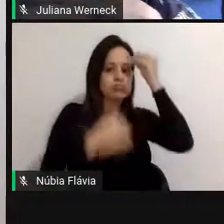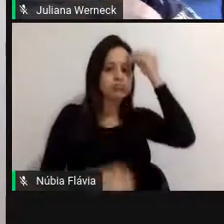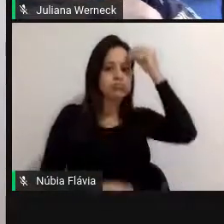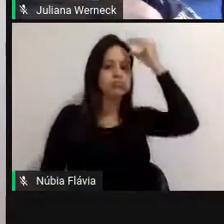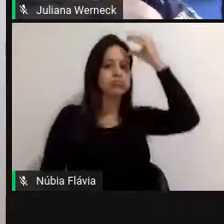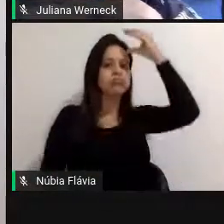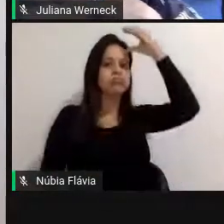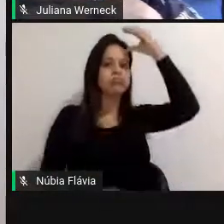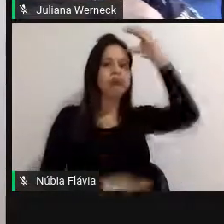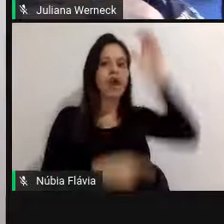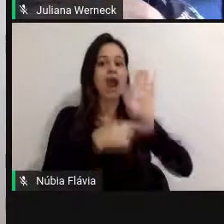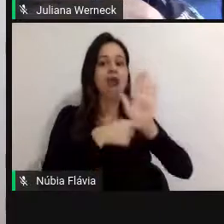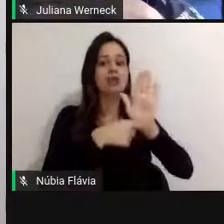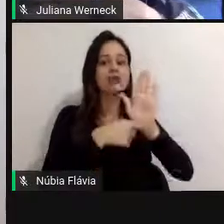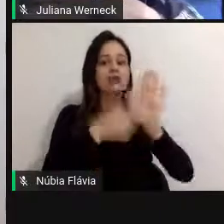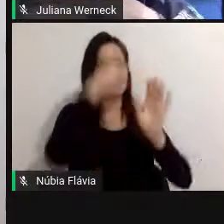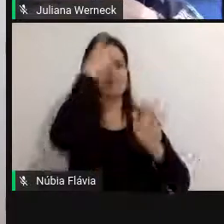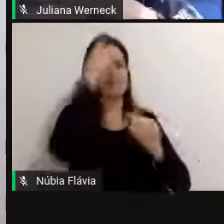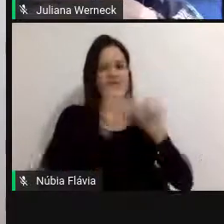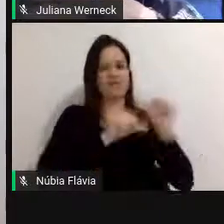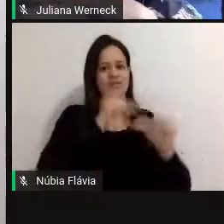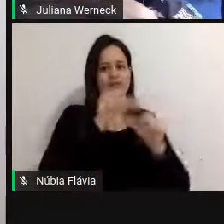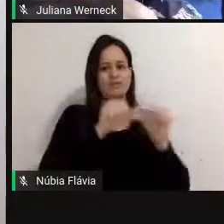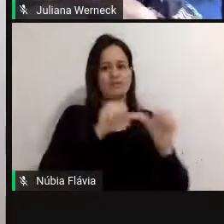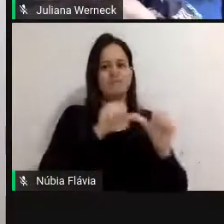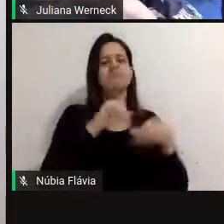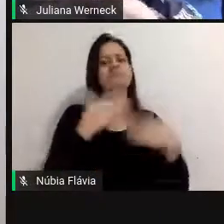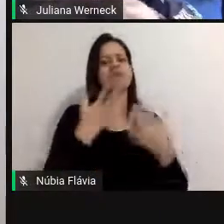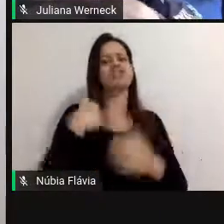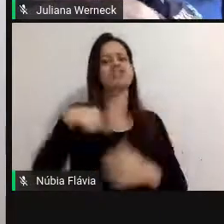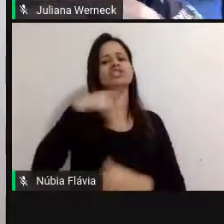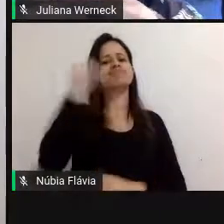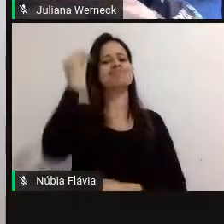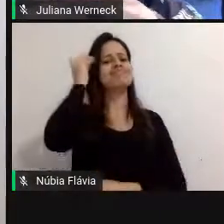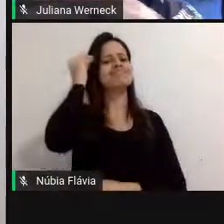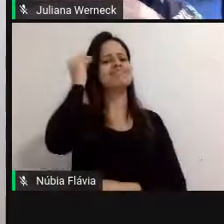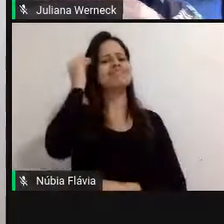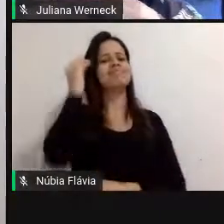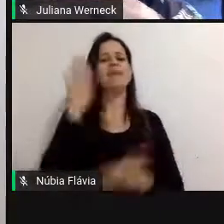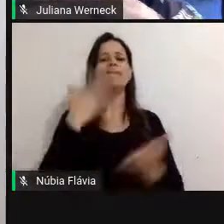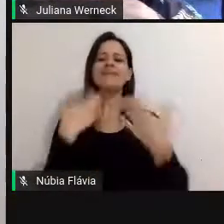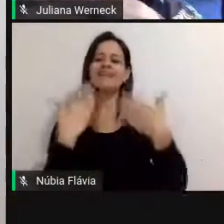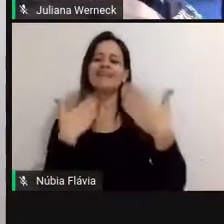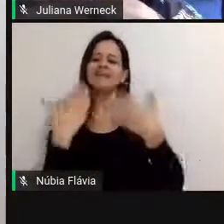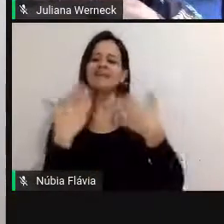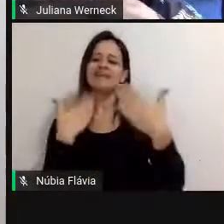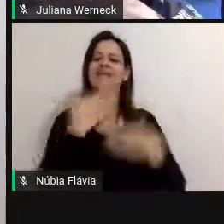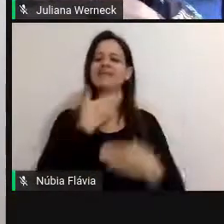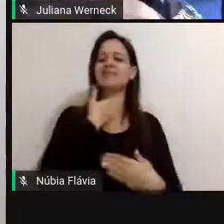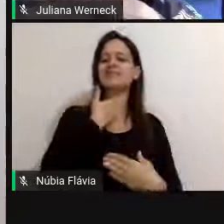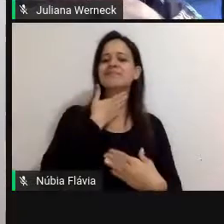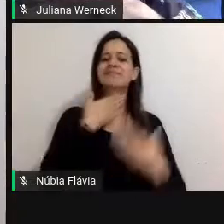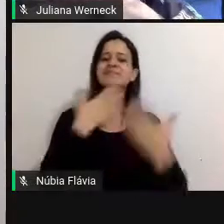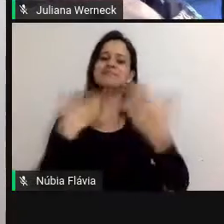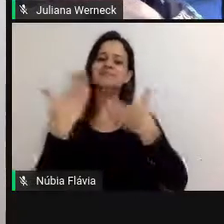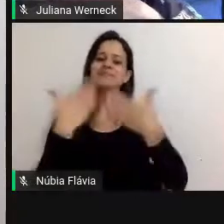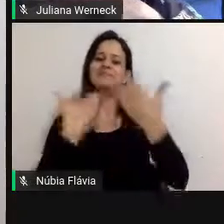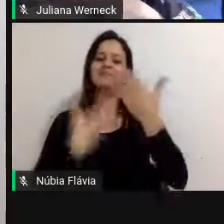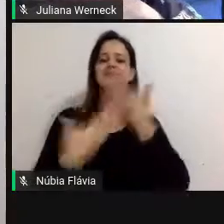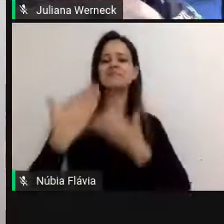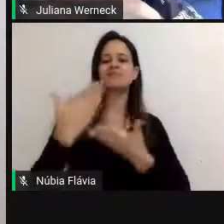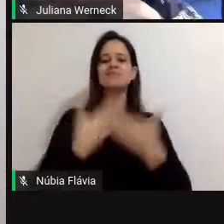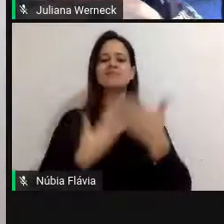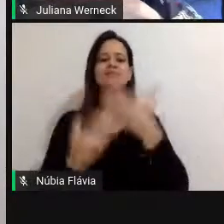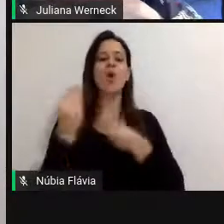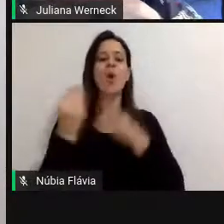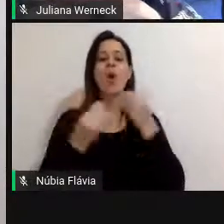pessoas a se transformarem. É isso que a gente vai tentar fazer aqui hoje, nesse nosso bate-papo. Eu quero tentar, nem que seja um pouquinho, mudar